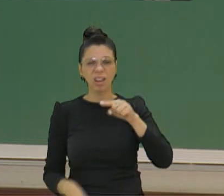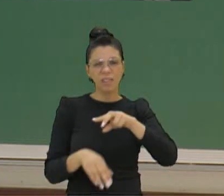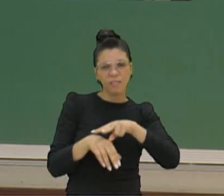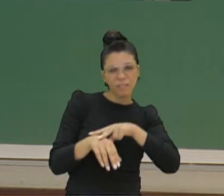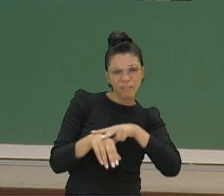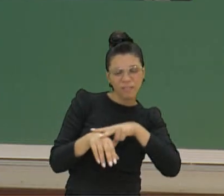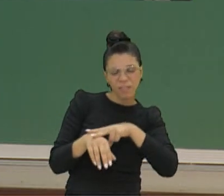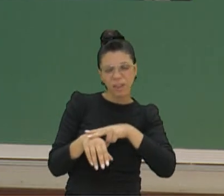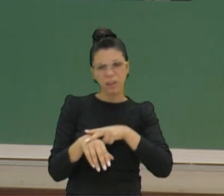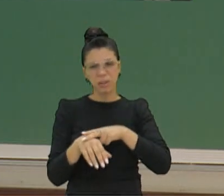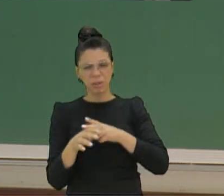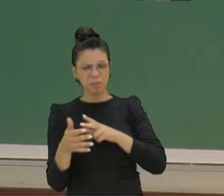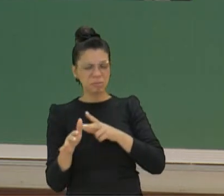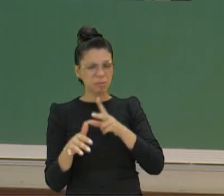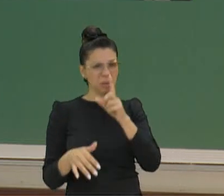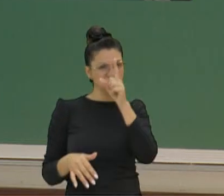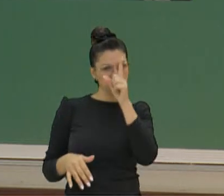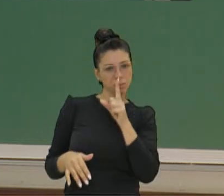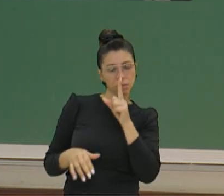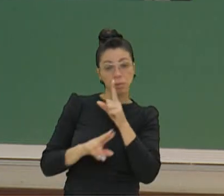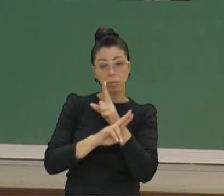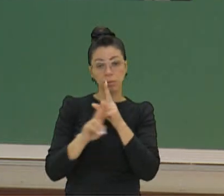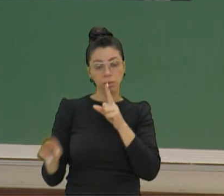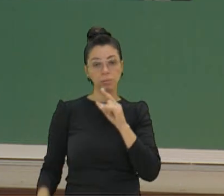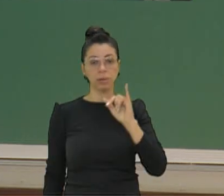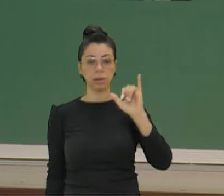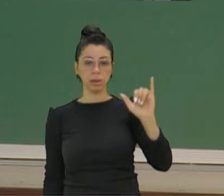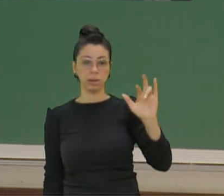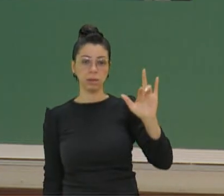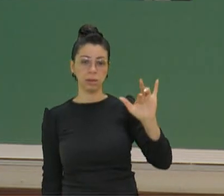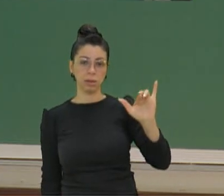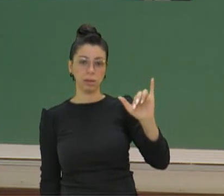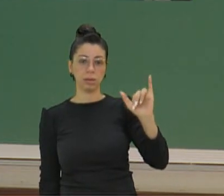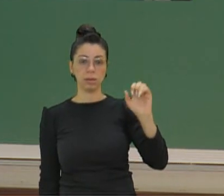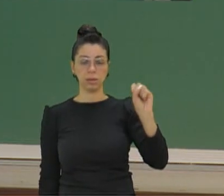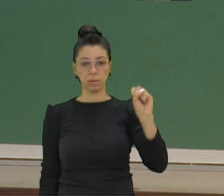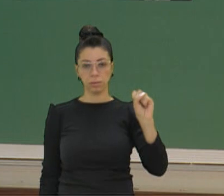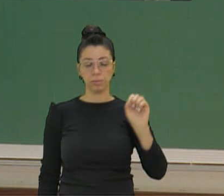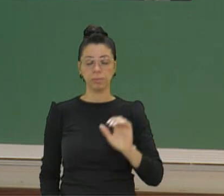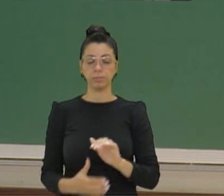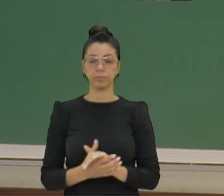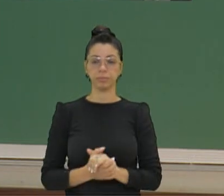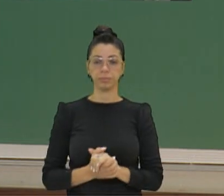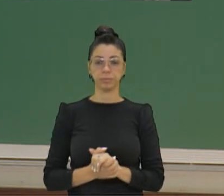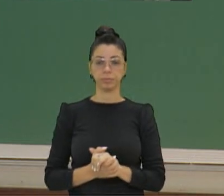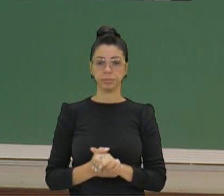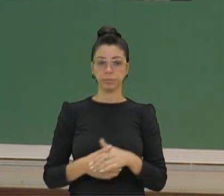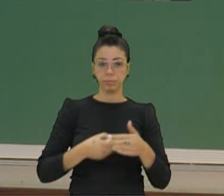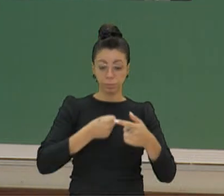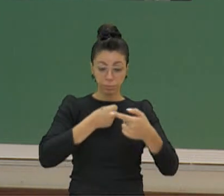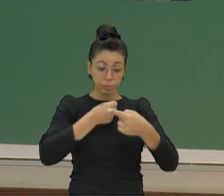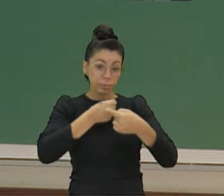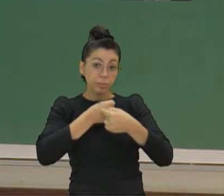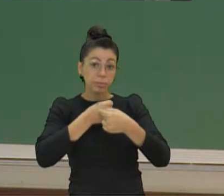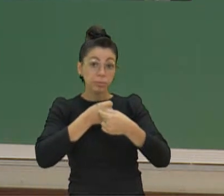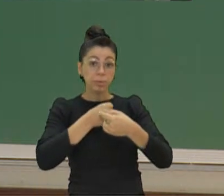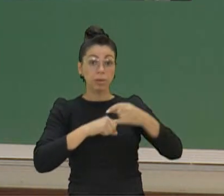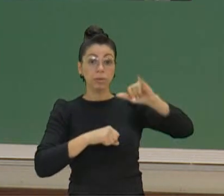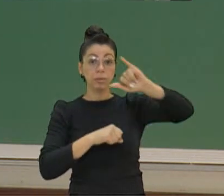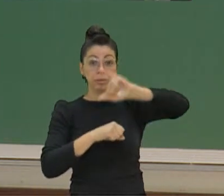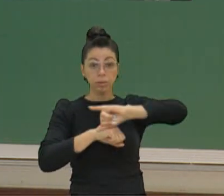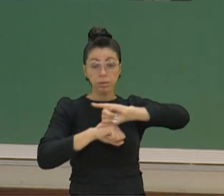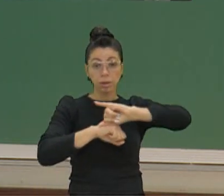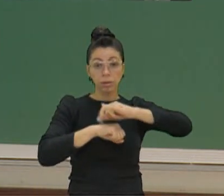que cor bonita, né, Fabiano? Se chama íris essa região. E na região central, lá aquela